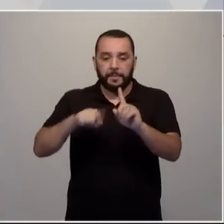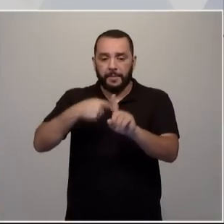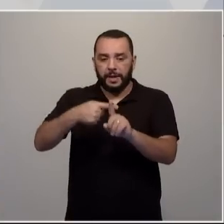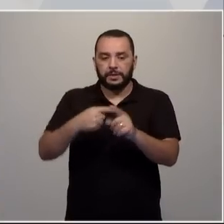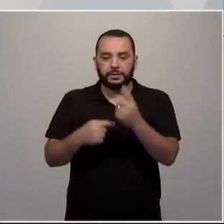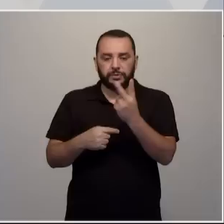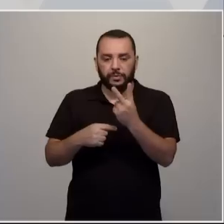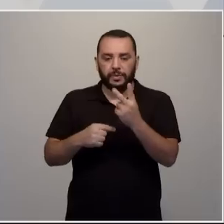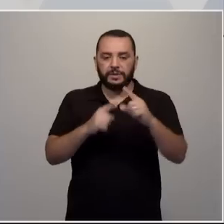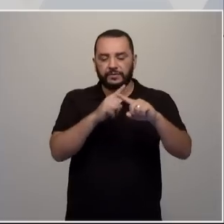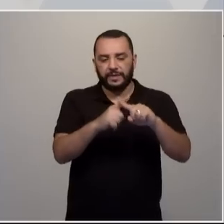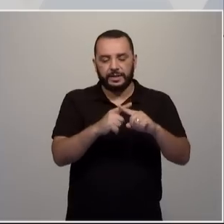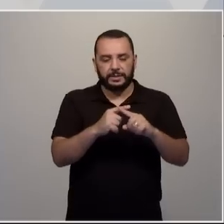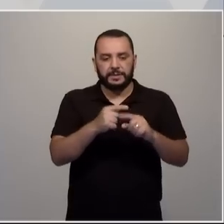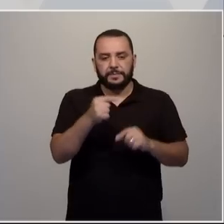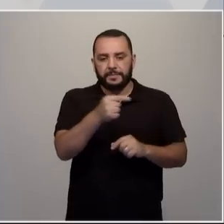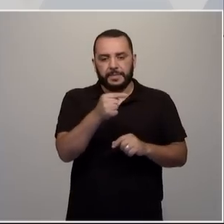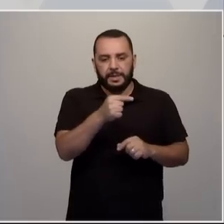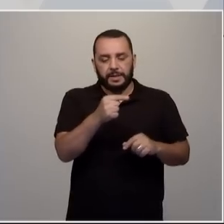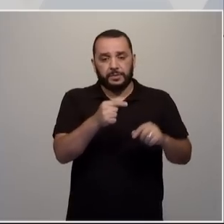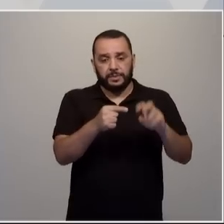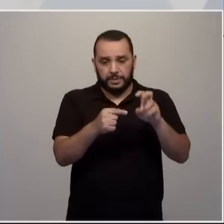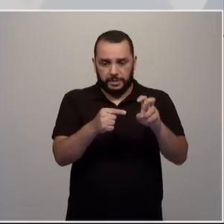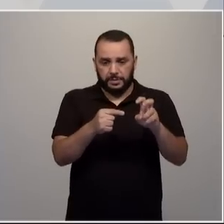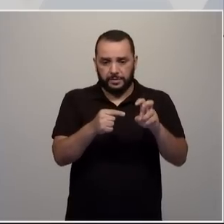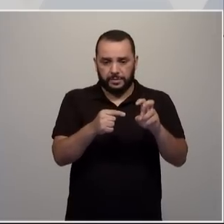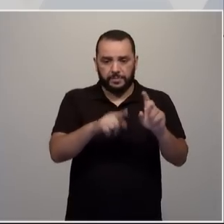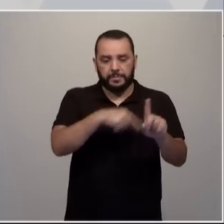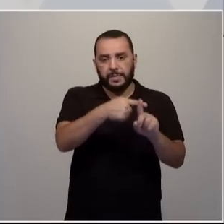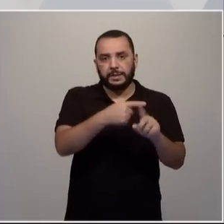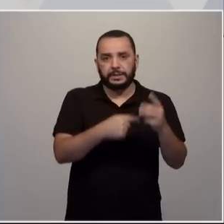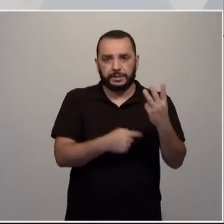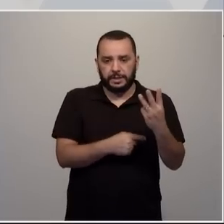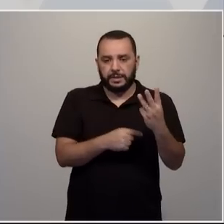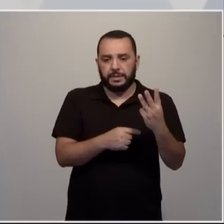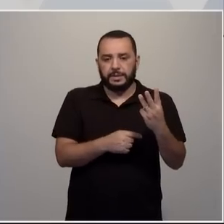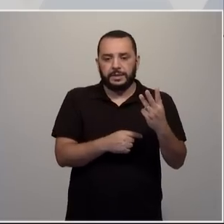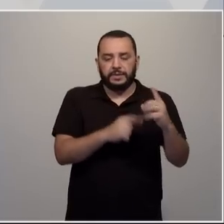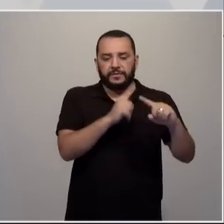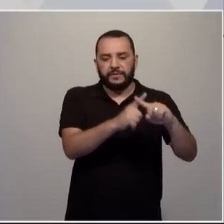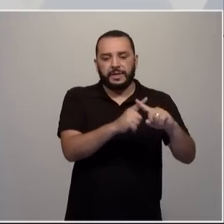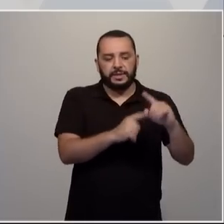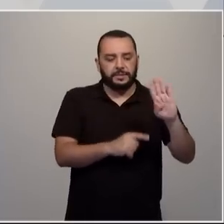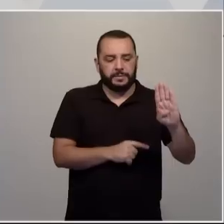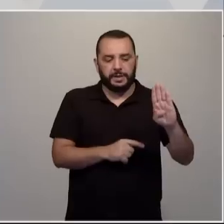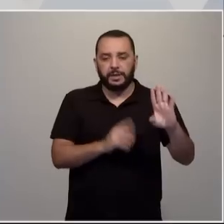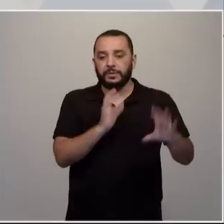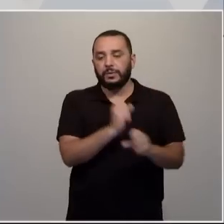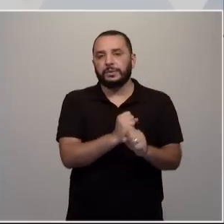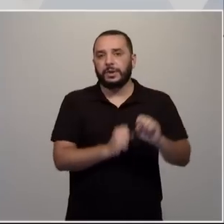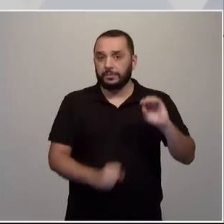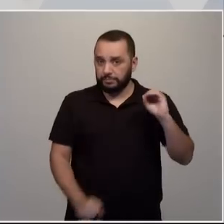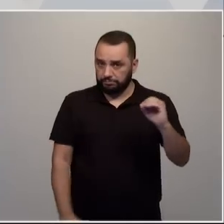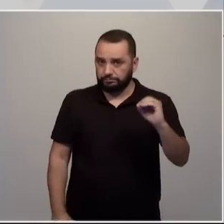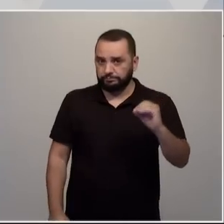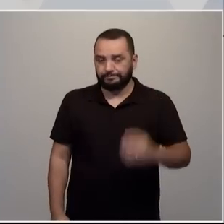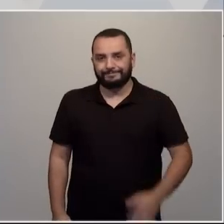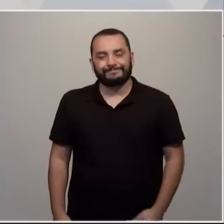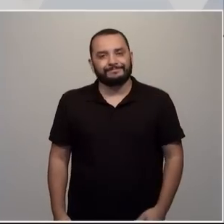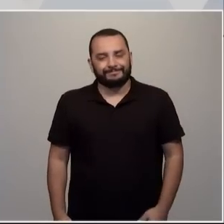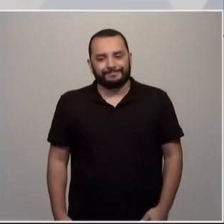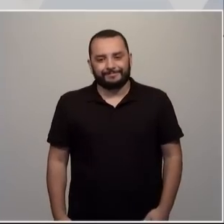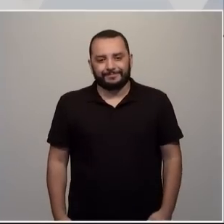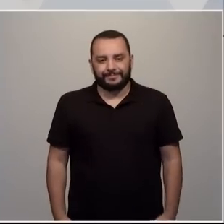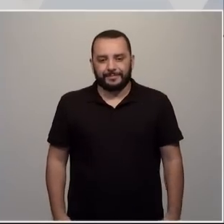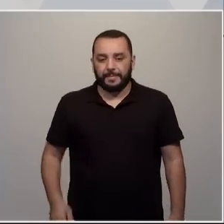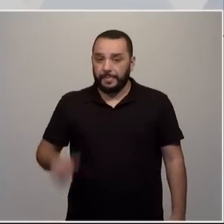5, mais 3 vezes B. Isso tem que ser zero. Ou seja,